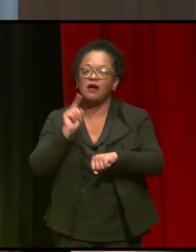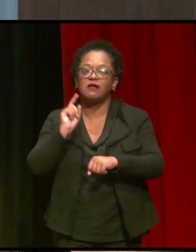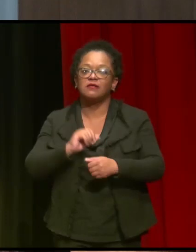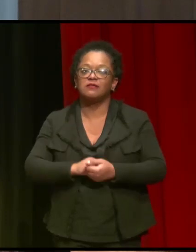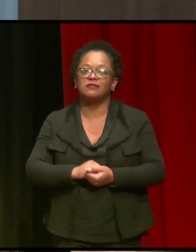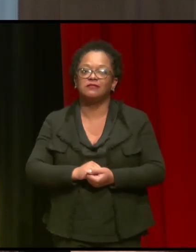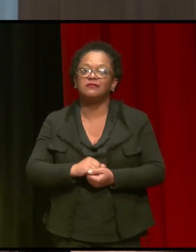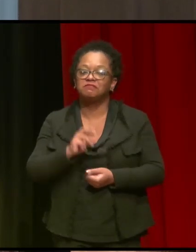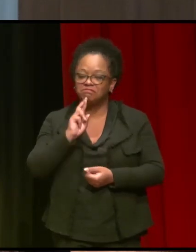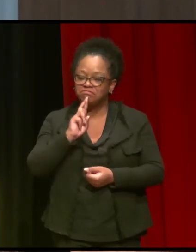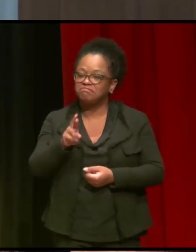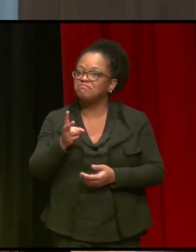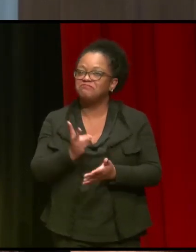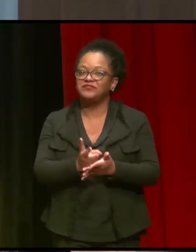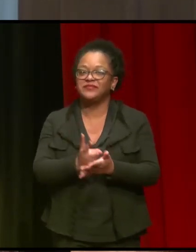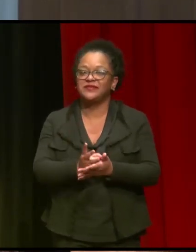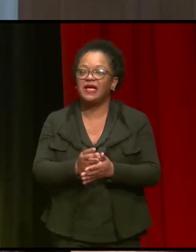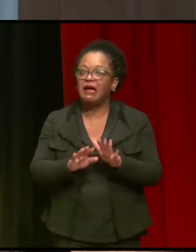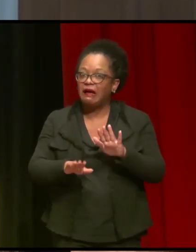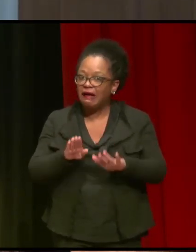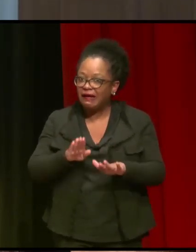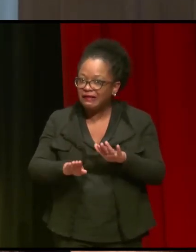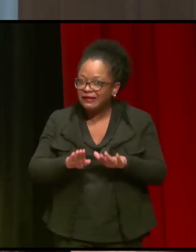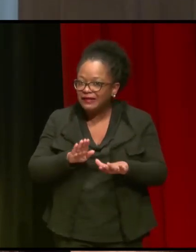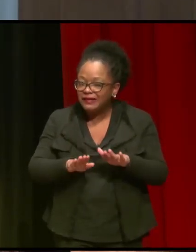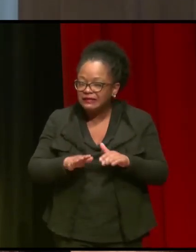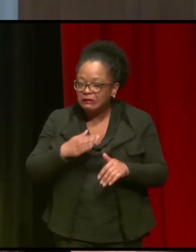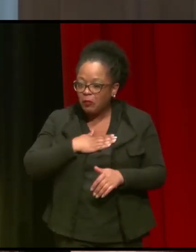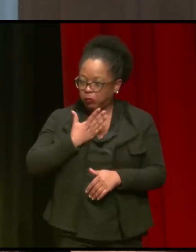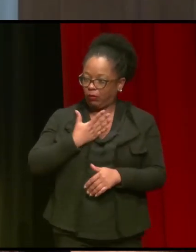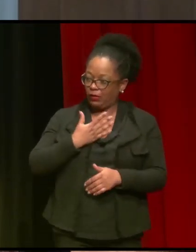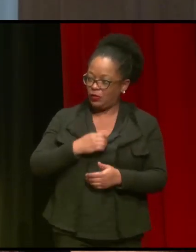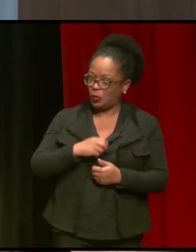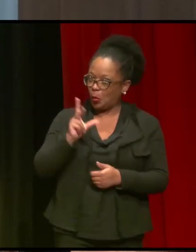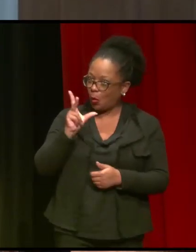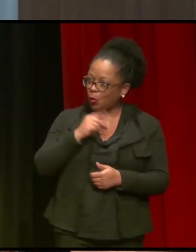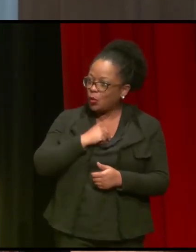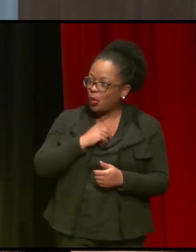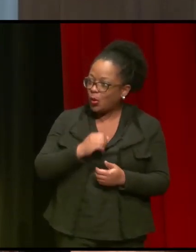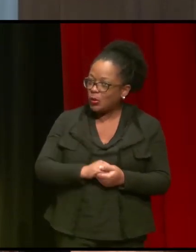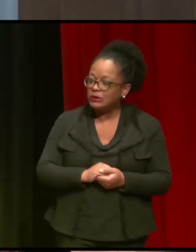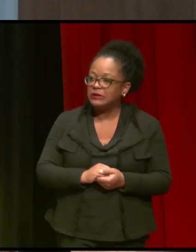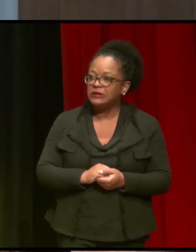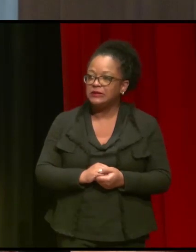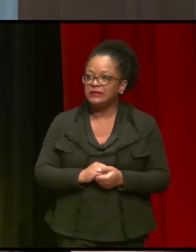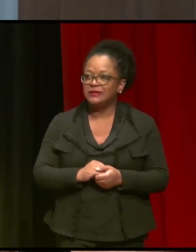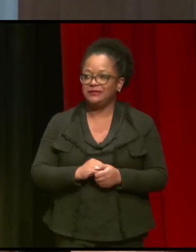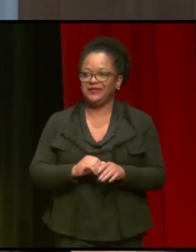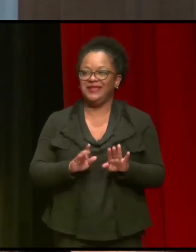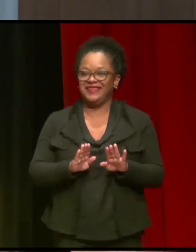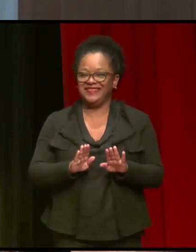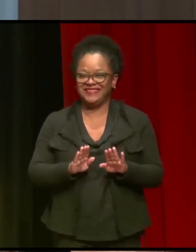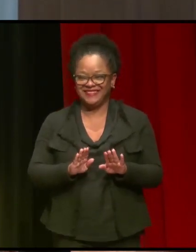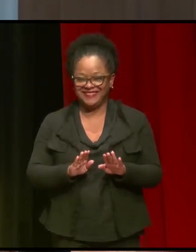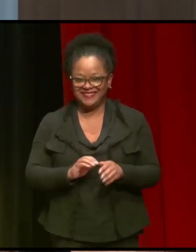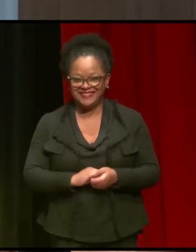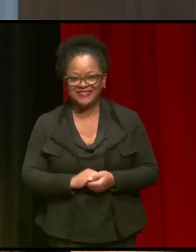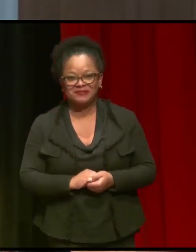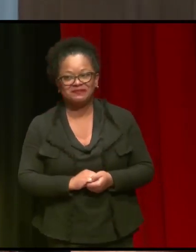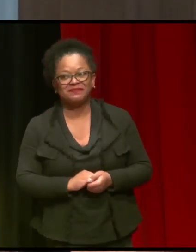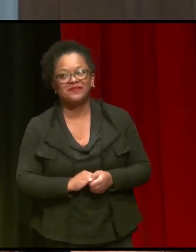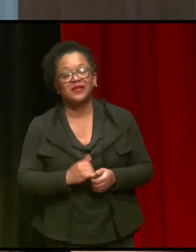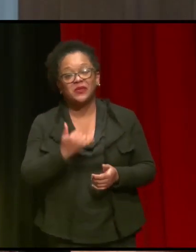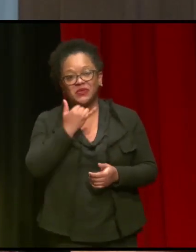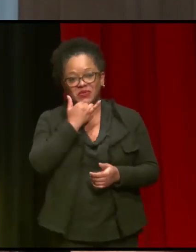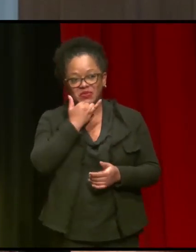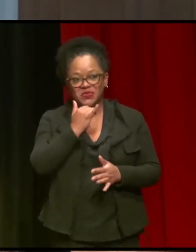desculpar. No começo, quando eu comecei a trabalhar com surdo, eu tinha uma bronca deles, eu queria estrangular eles. Não, desculpe, não queria não.